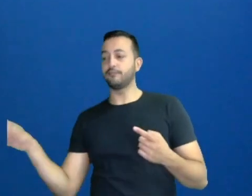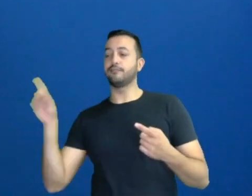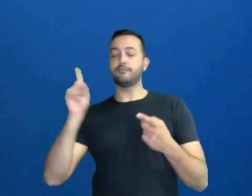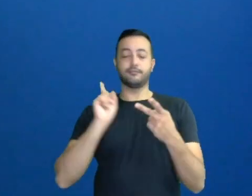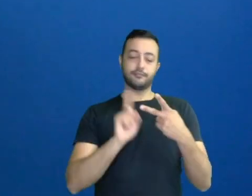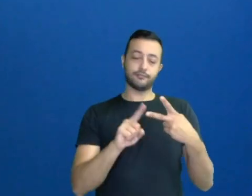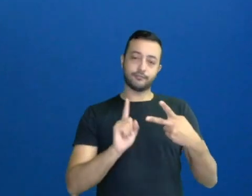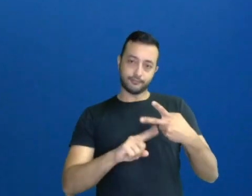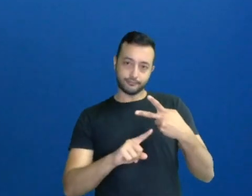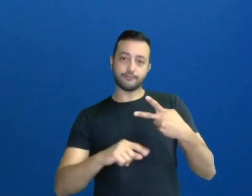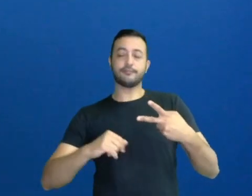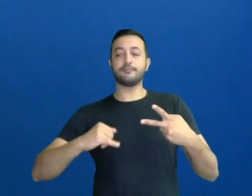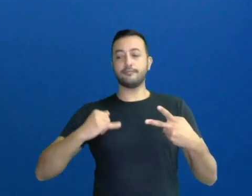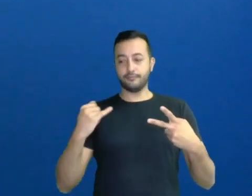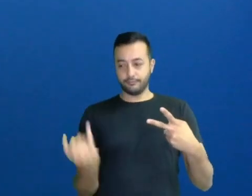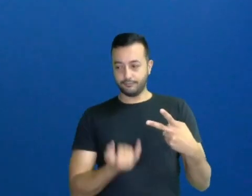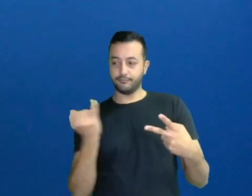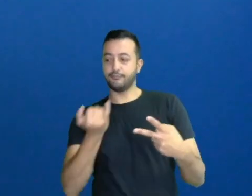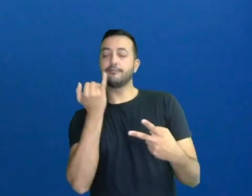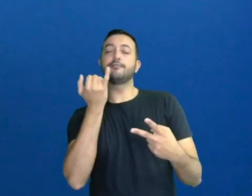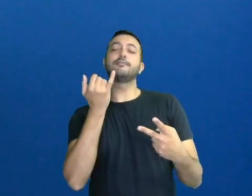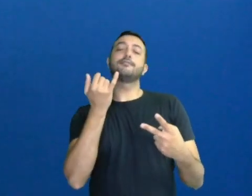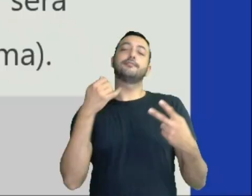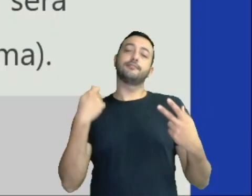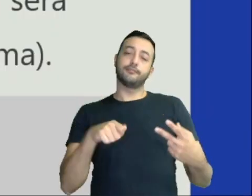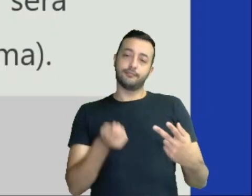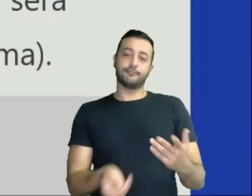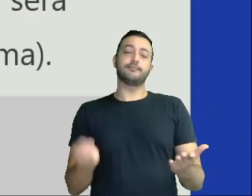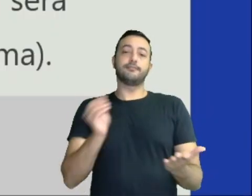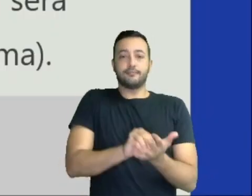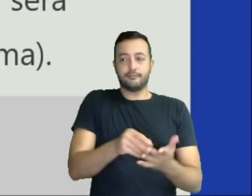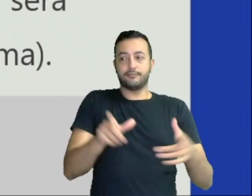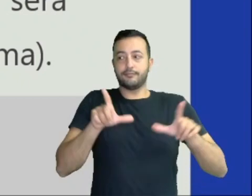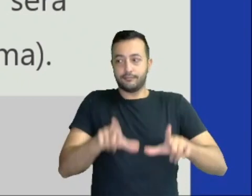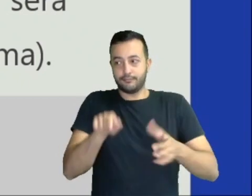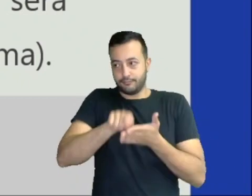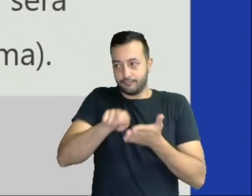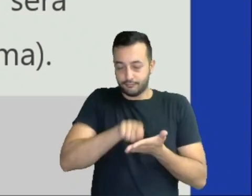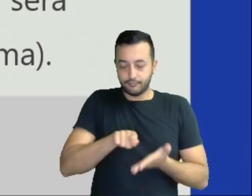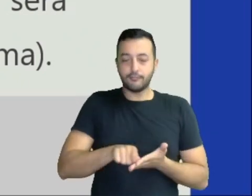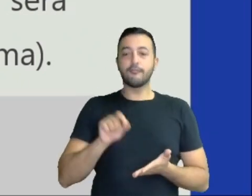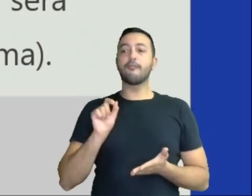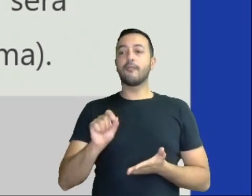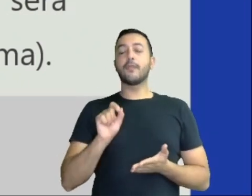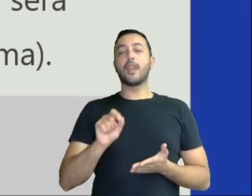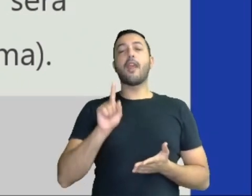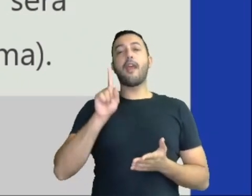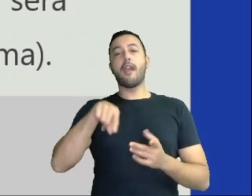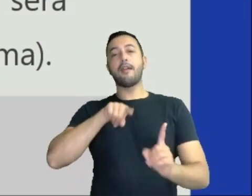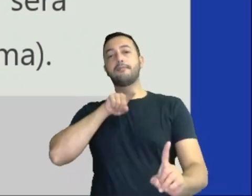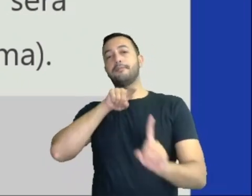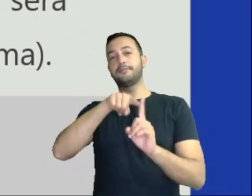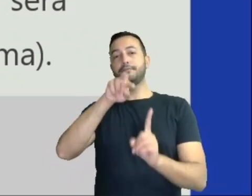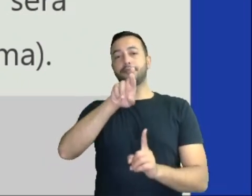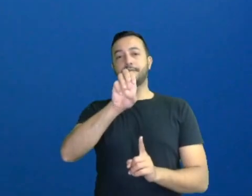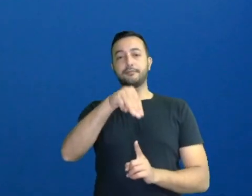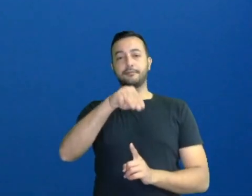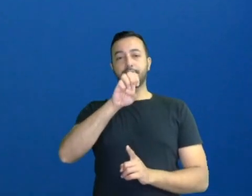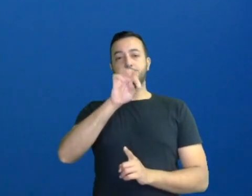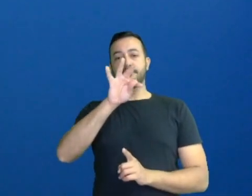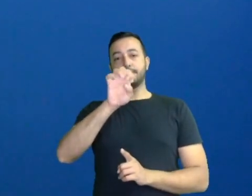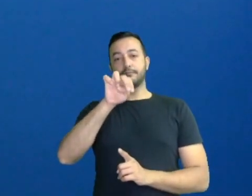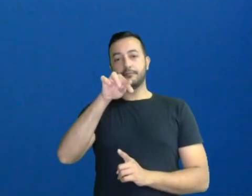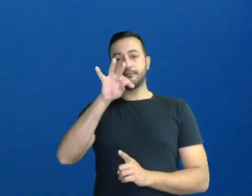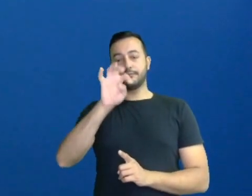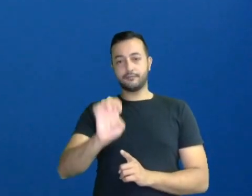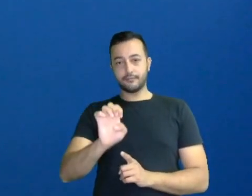coisa né outro elemento presente no gênero bilhete é o remetente Ou